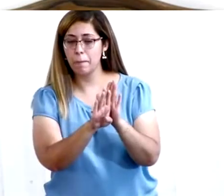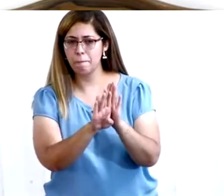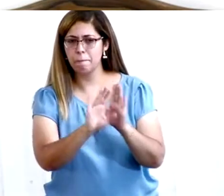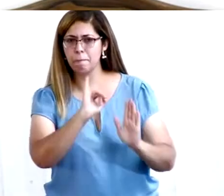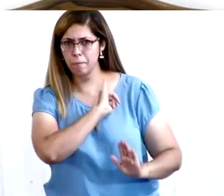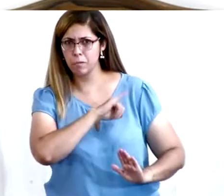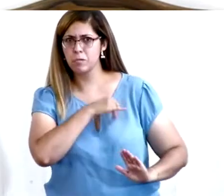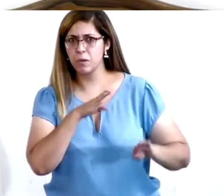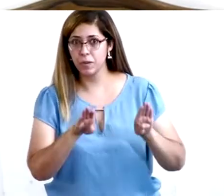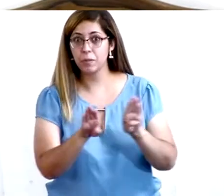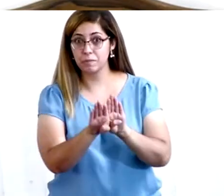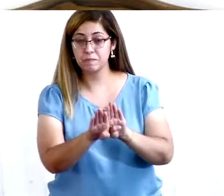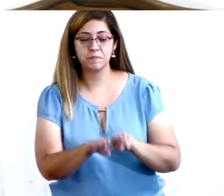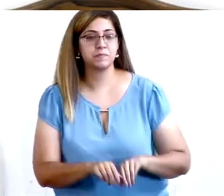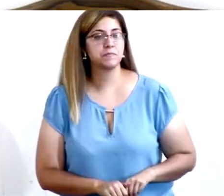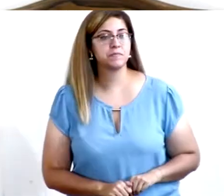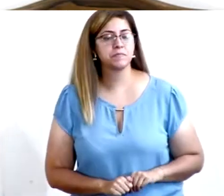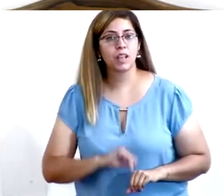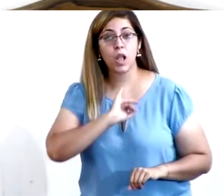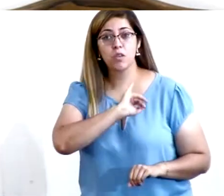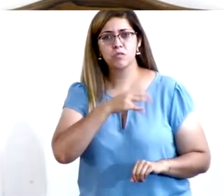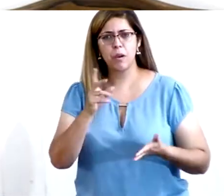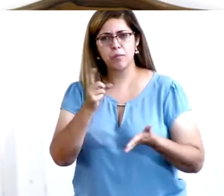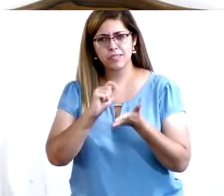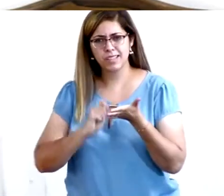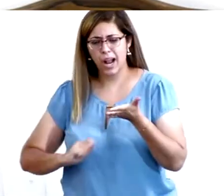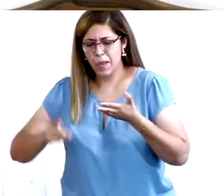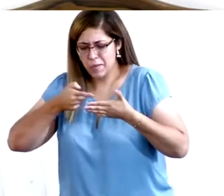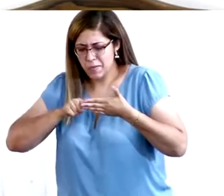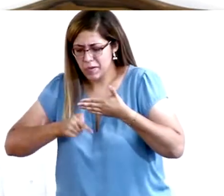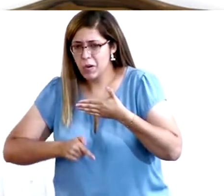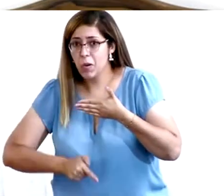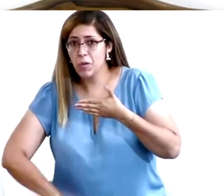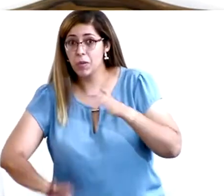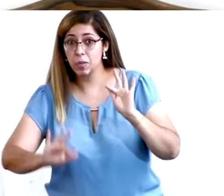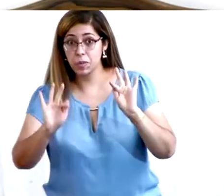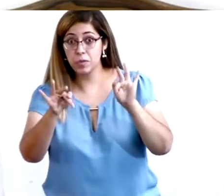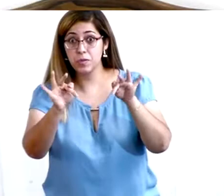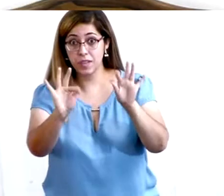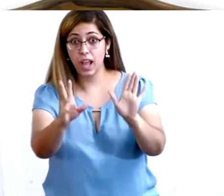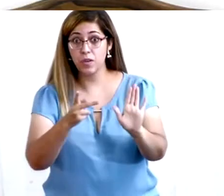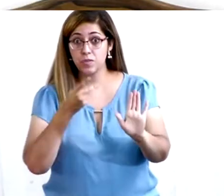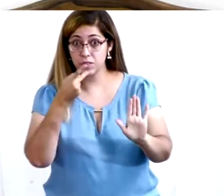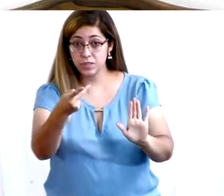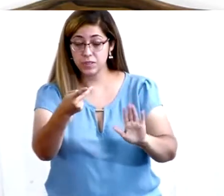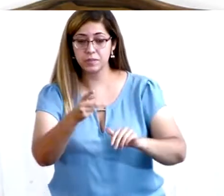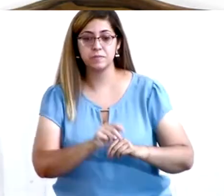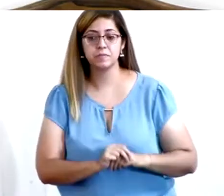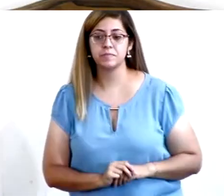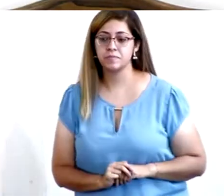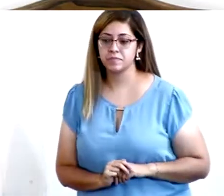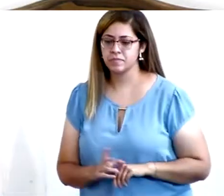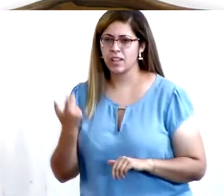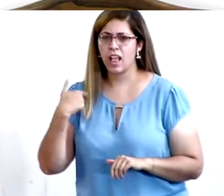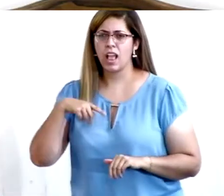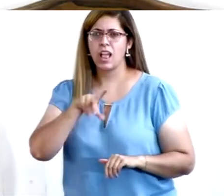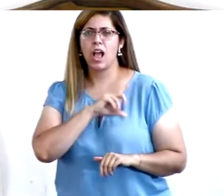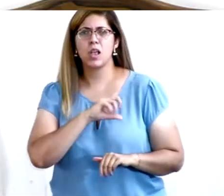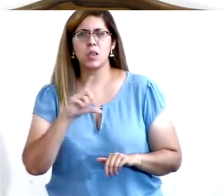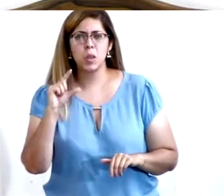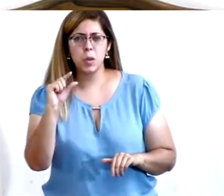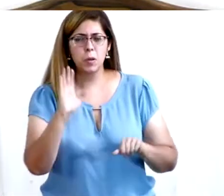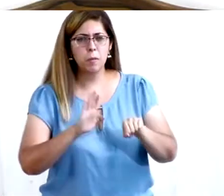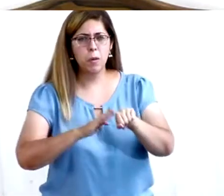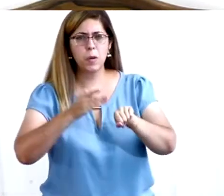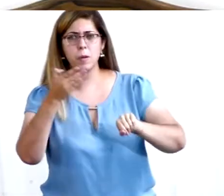ideia. João escreve coisas muito profundas e finaliza, então, falando um pouquinho de alguma coisa que nos